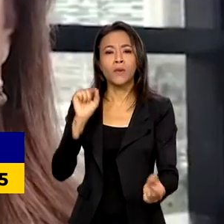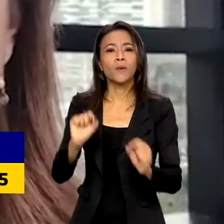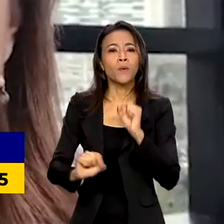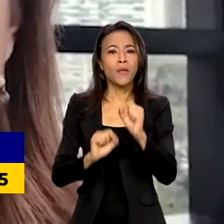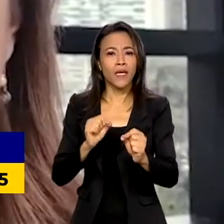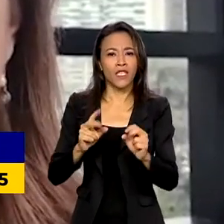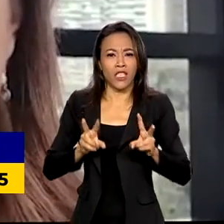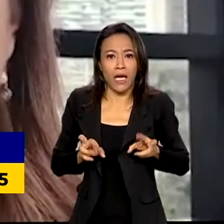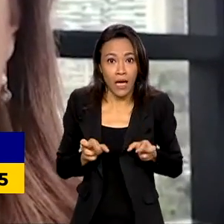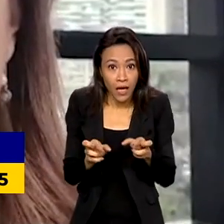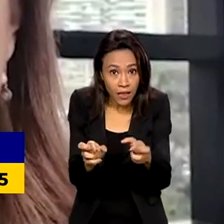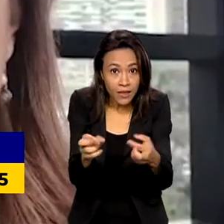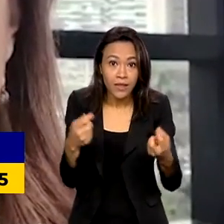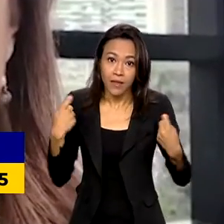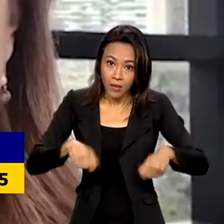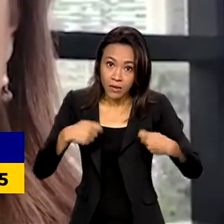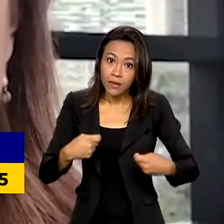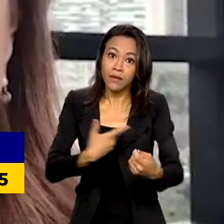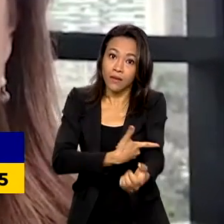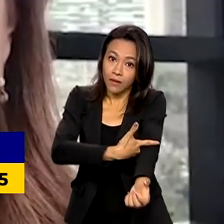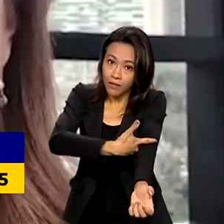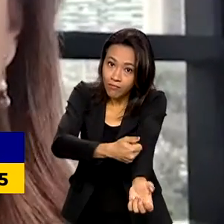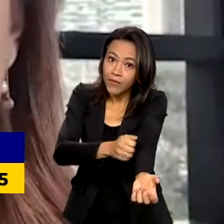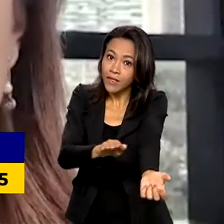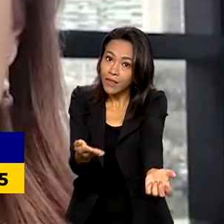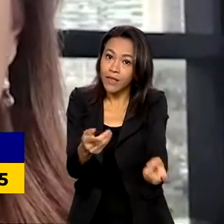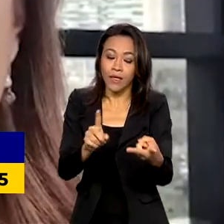de câncer, pessoas com